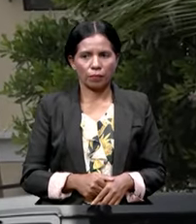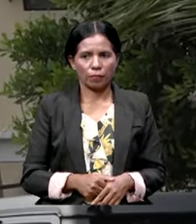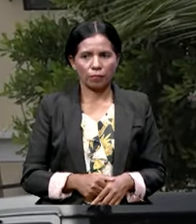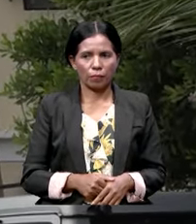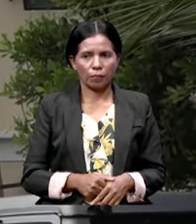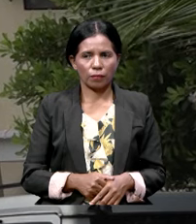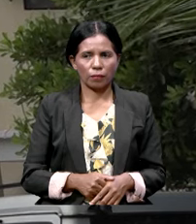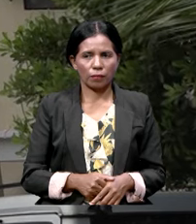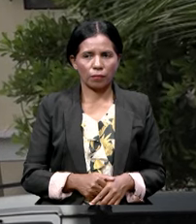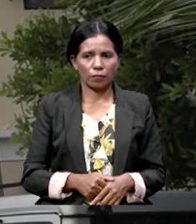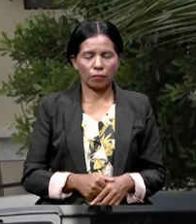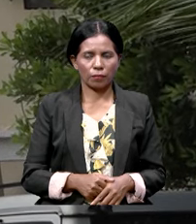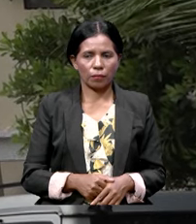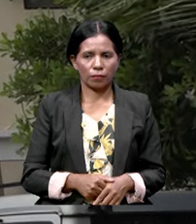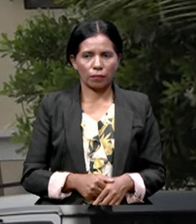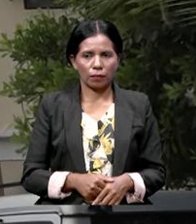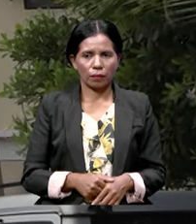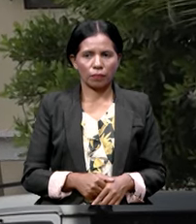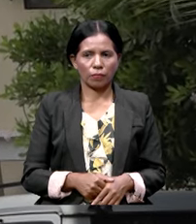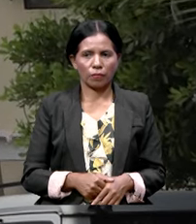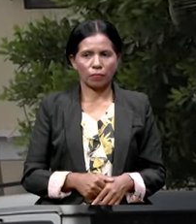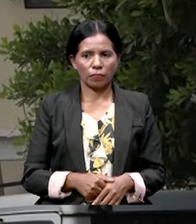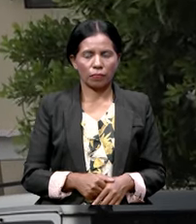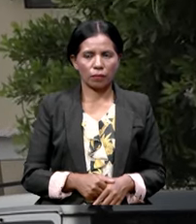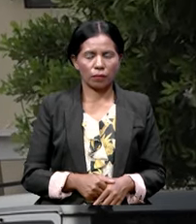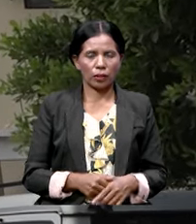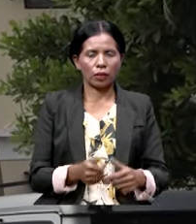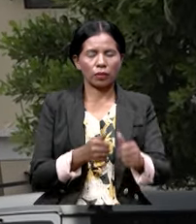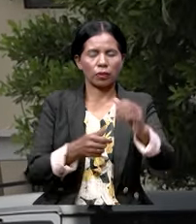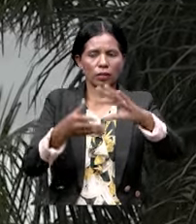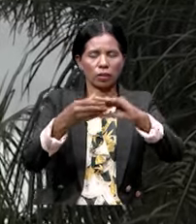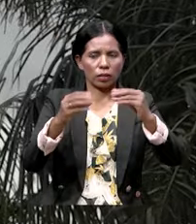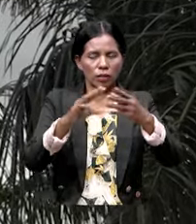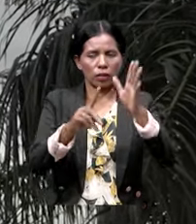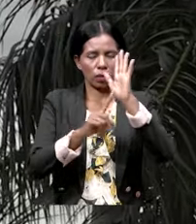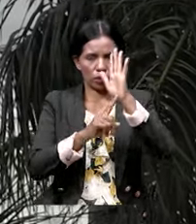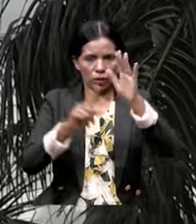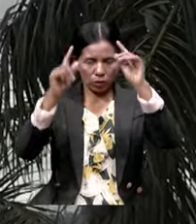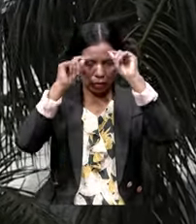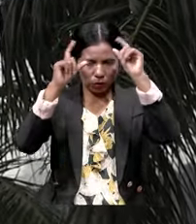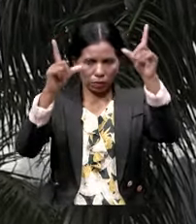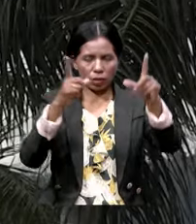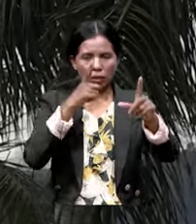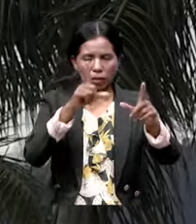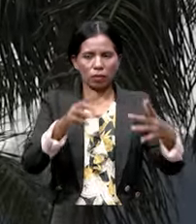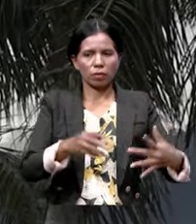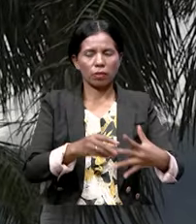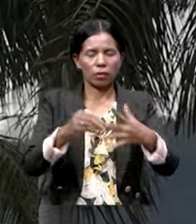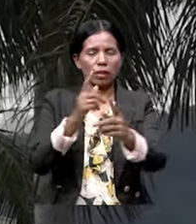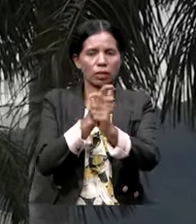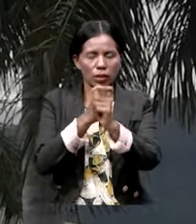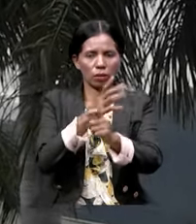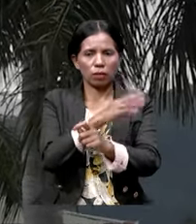Tuir história, hak tuir, Timor nia liang oficial tetung